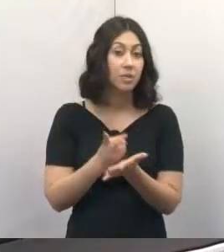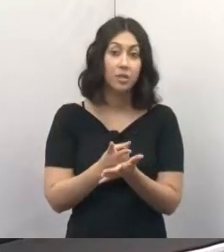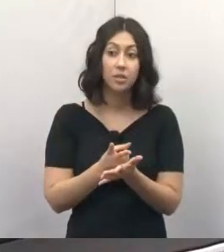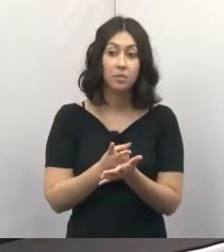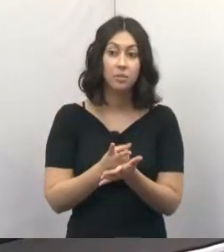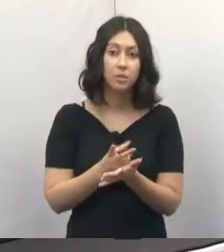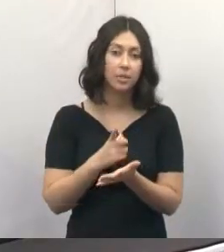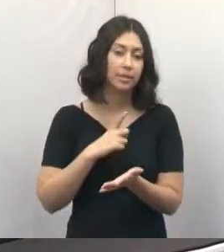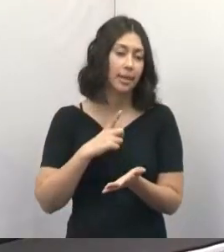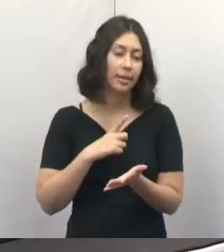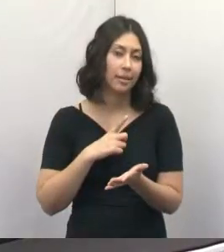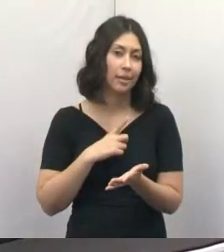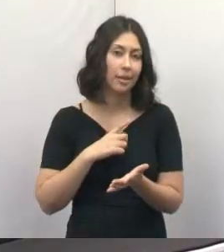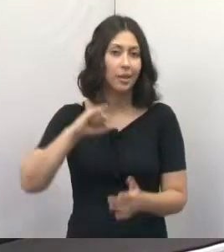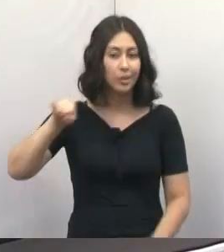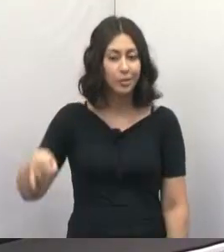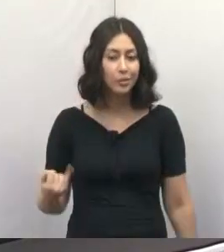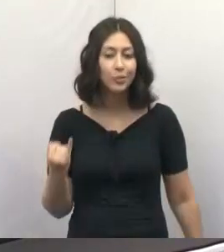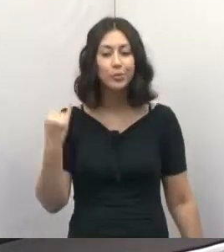taxas